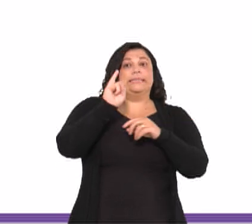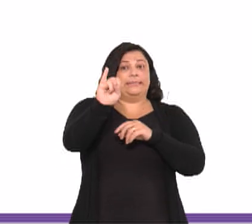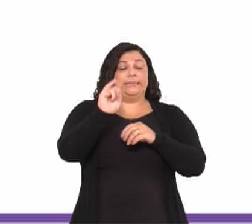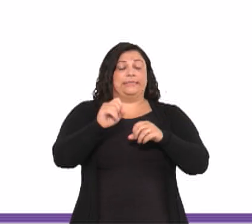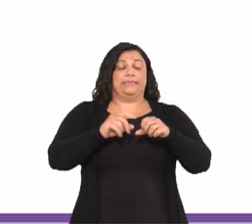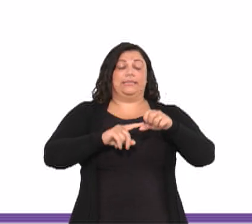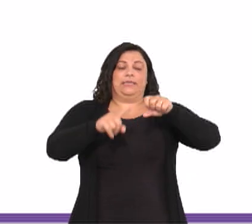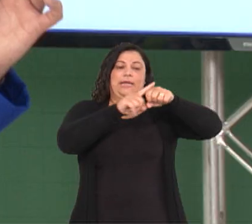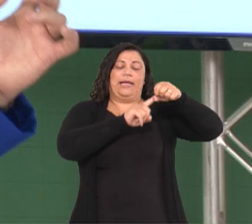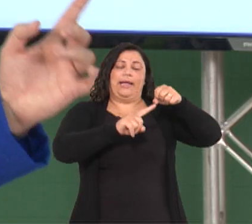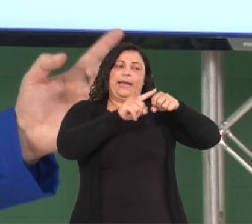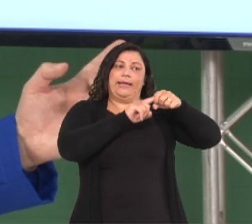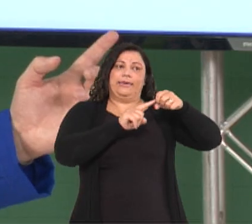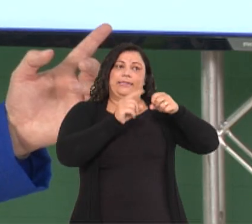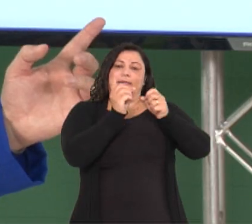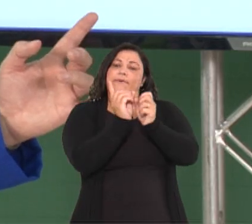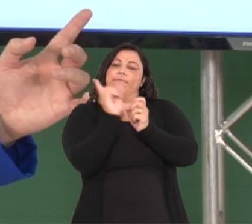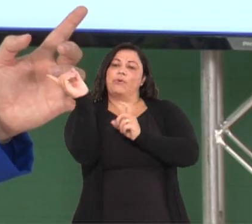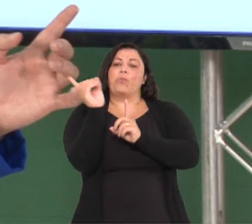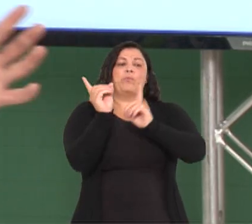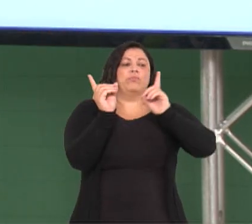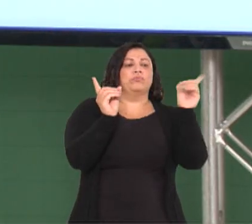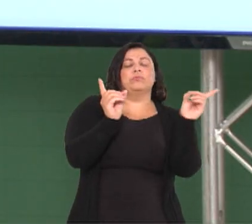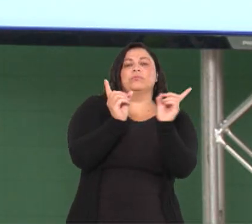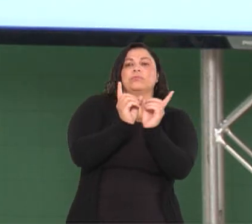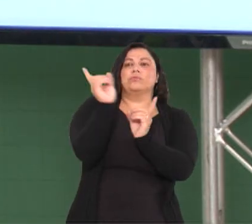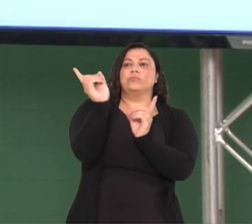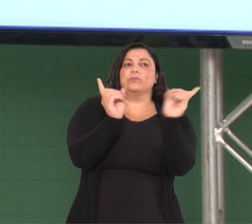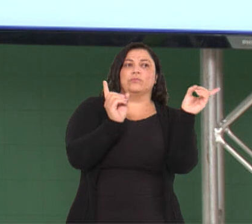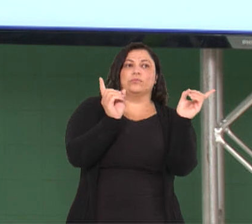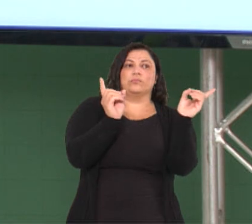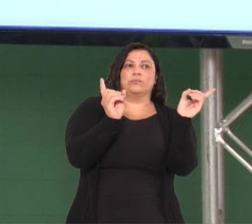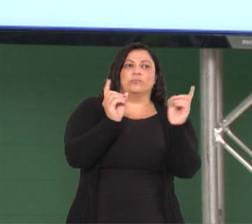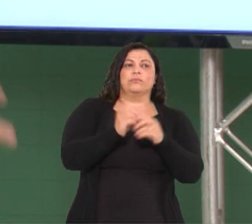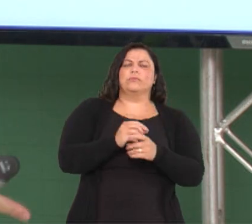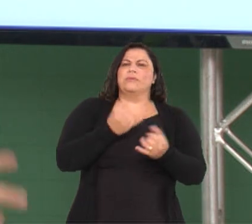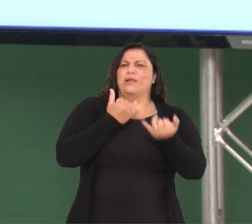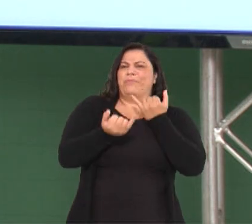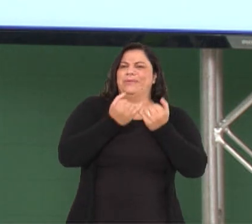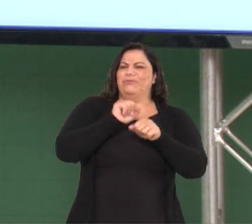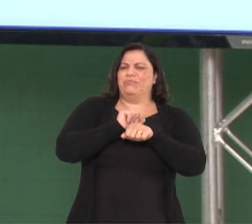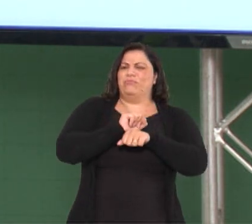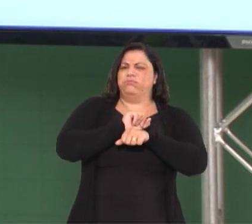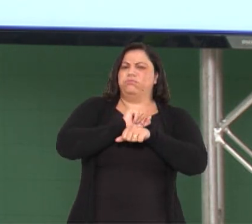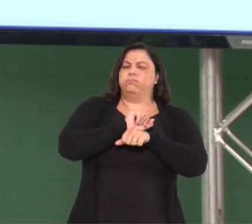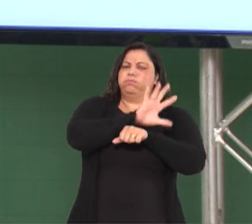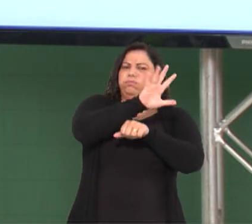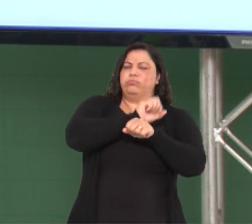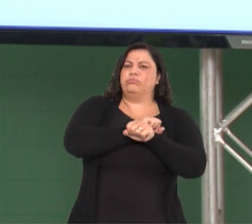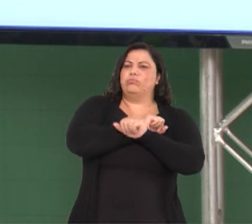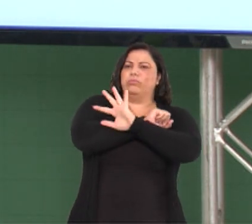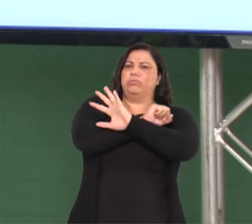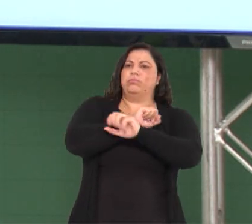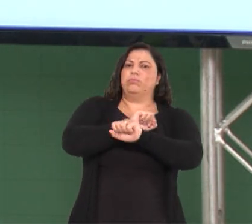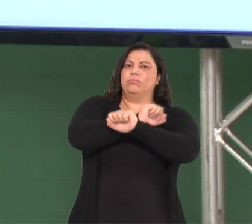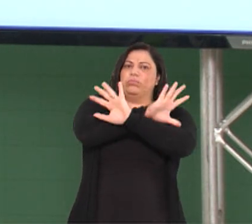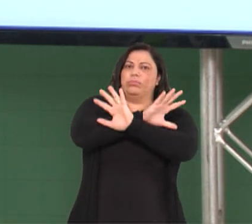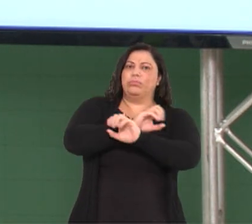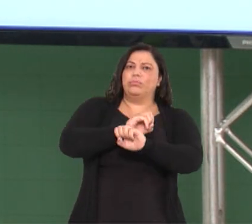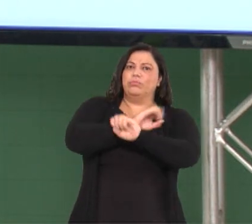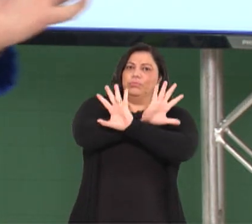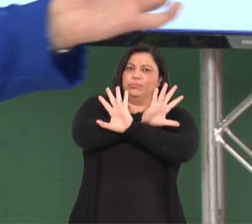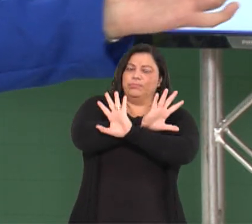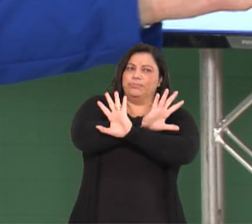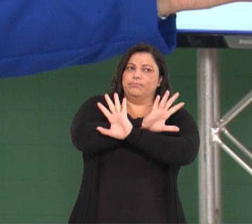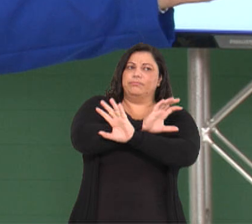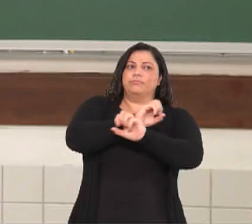carga elétrica e vão para o infinito, parecendo aqui um porco-espinho, né? Em todas as direções.